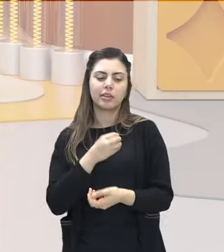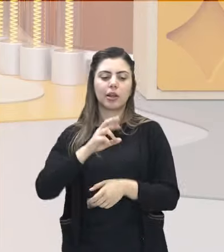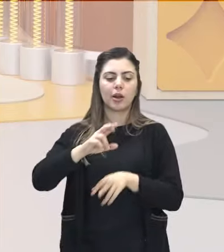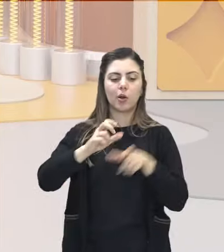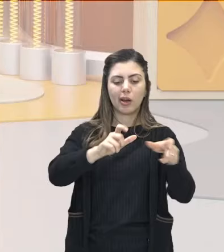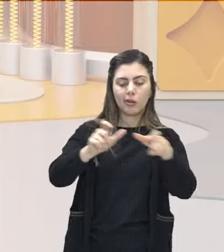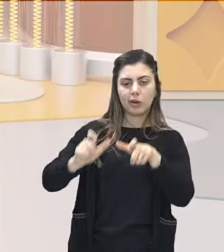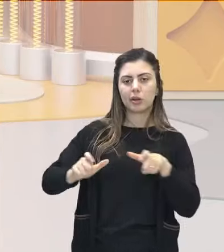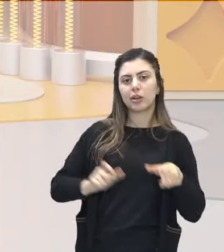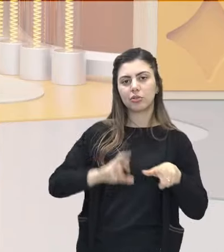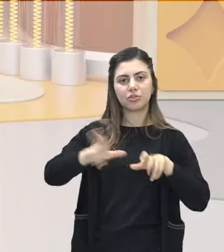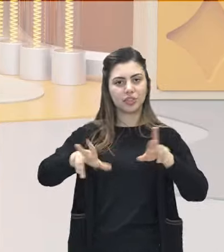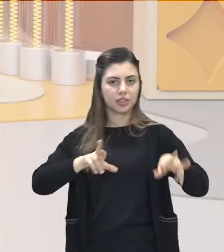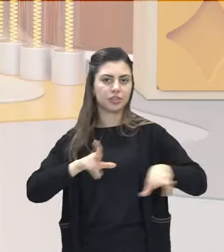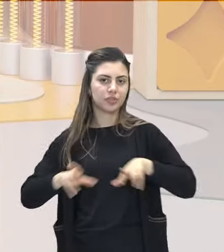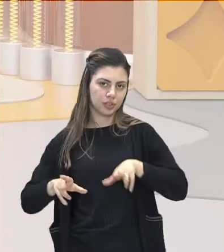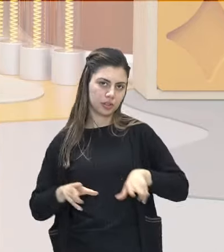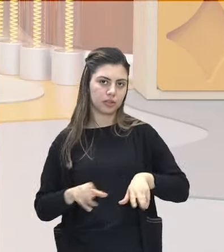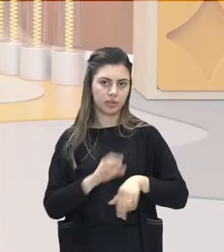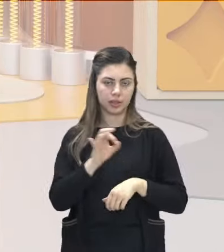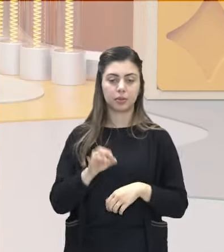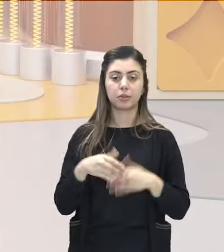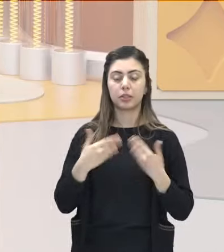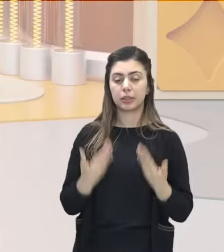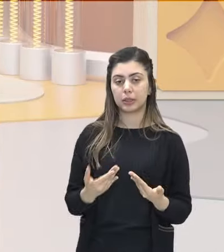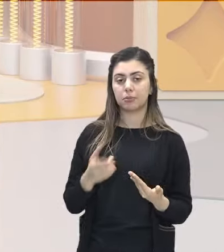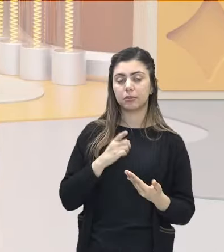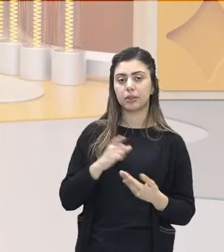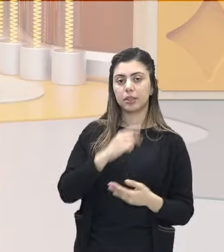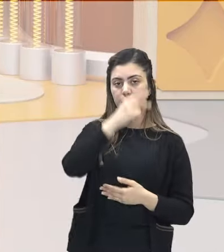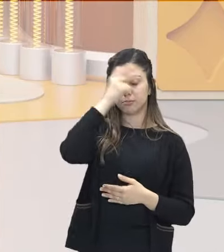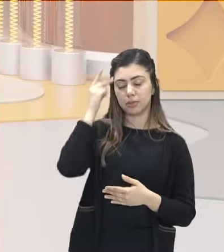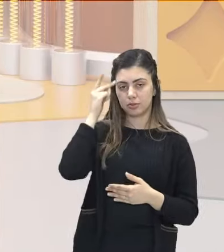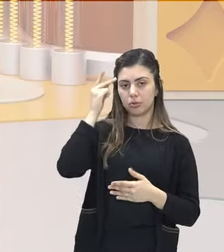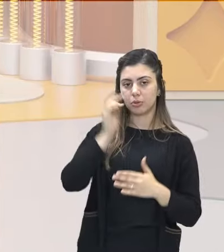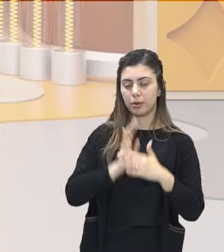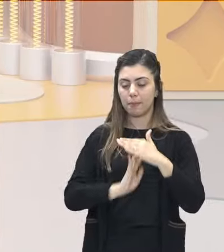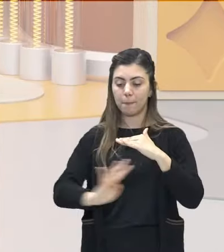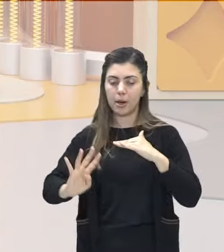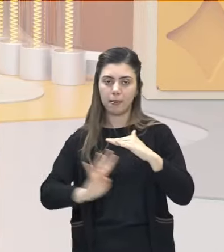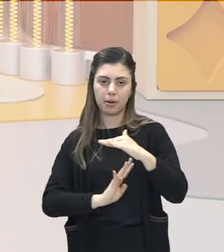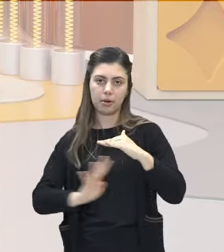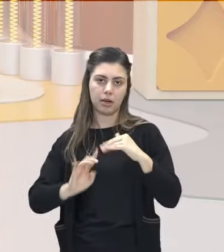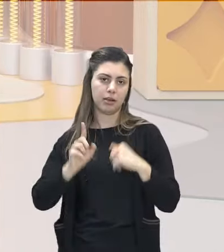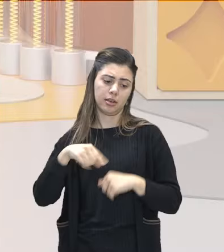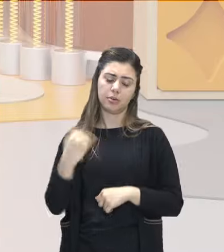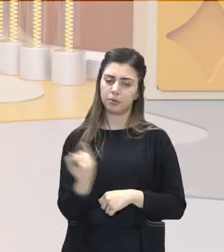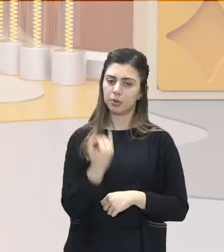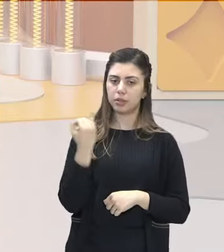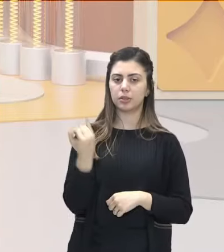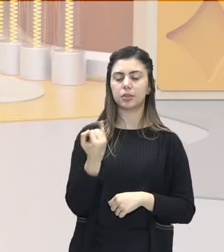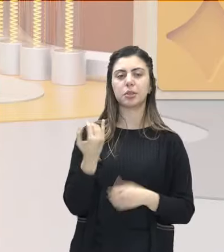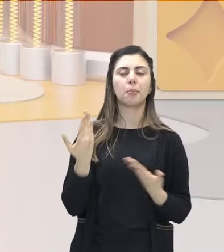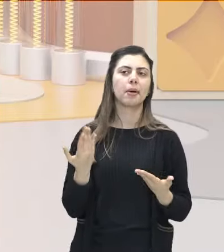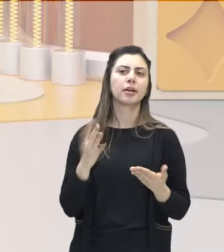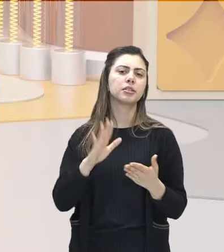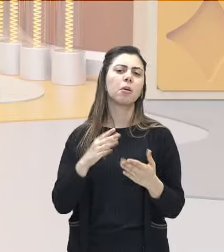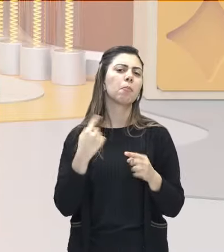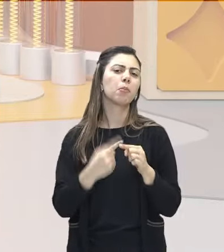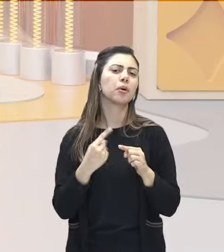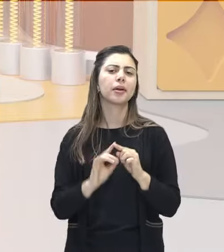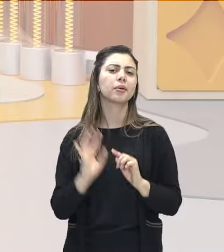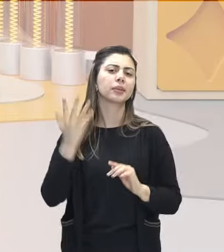lugares do nosso planeta certo então as correntes migratórias elas são importantes e elas são ocasionadas ali eh por